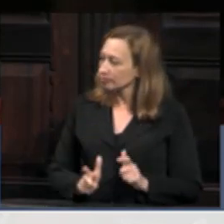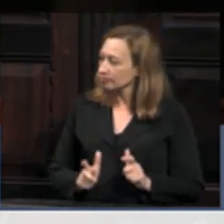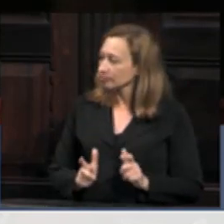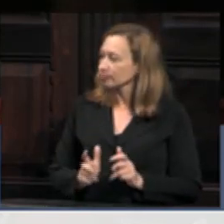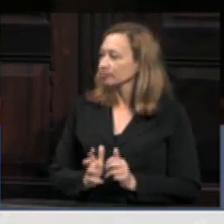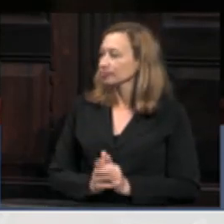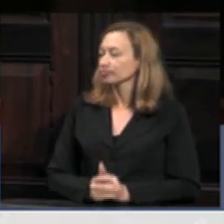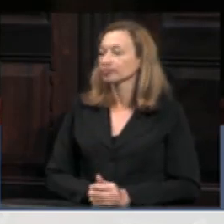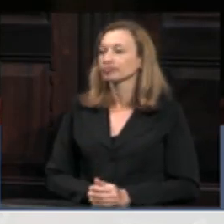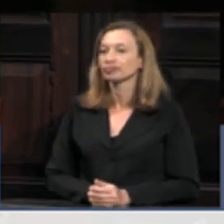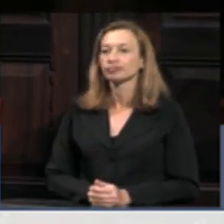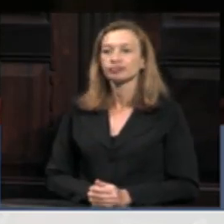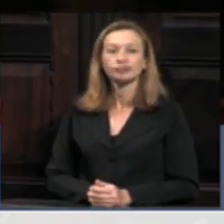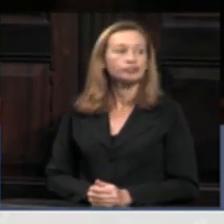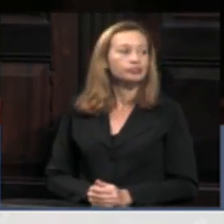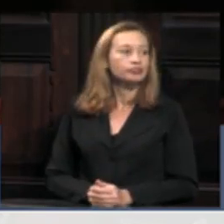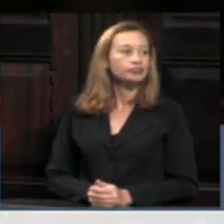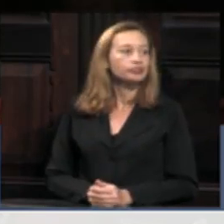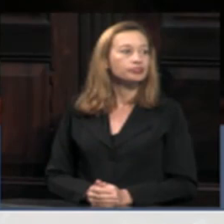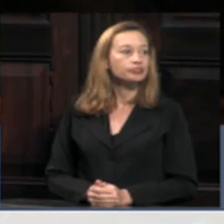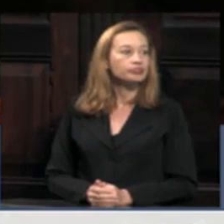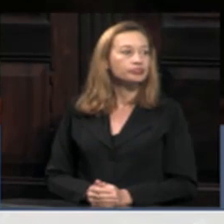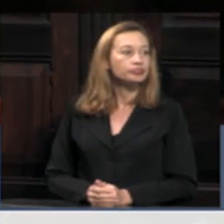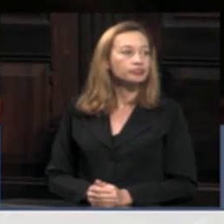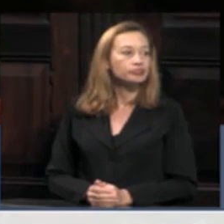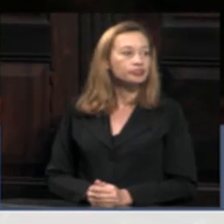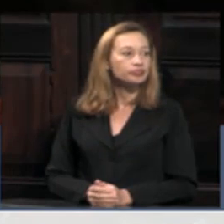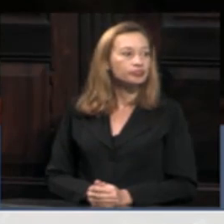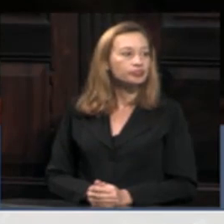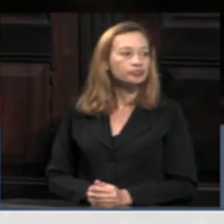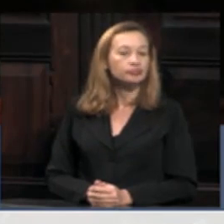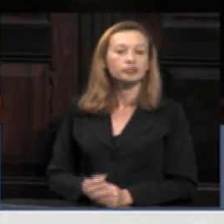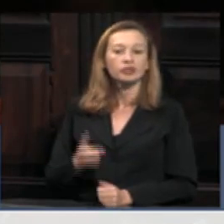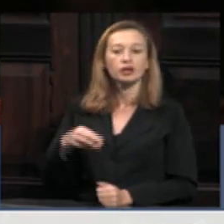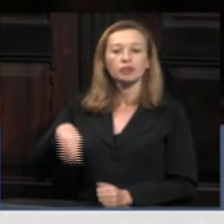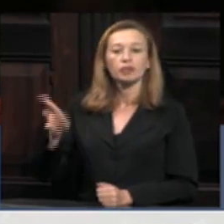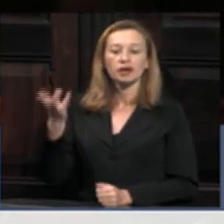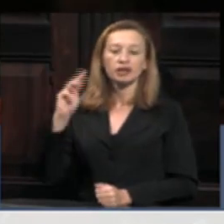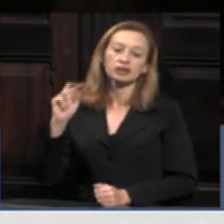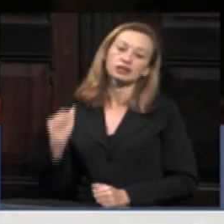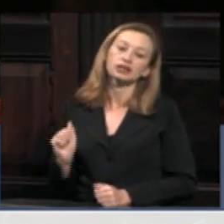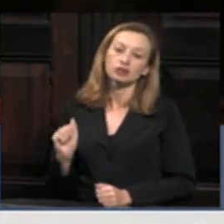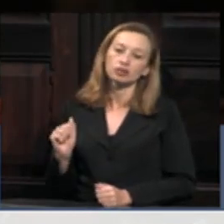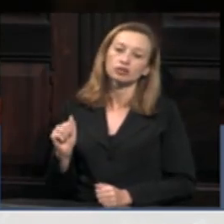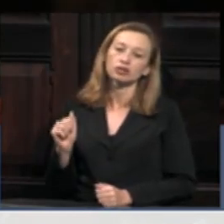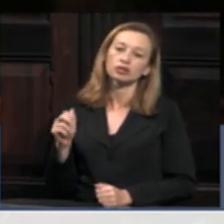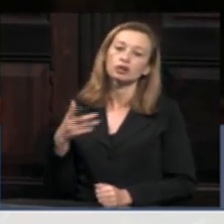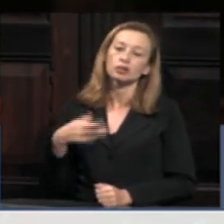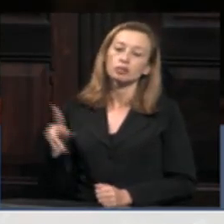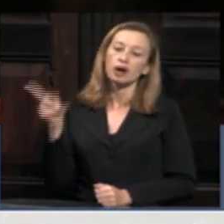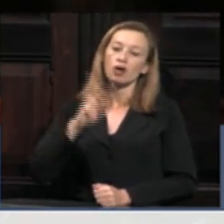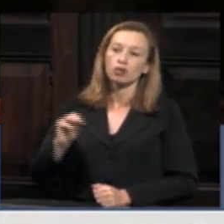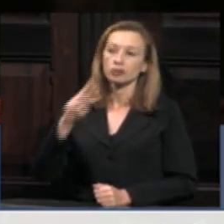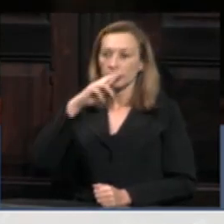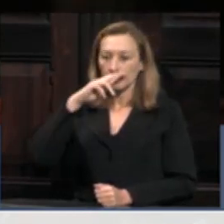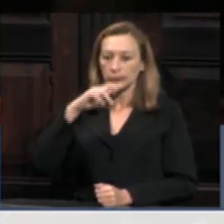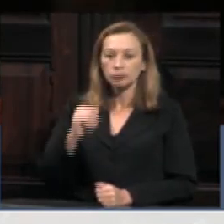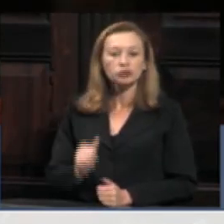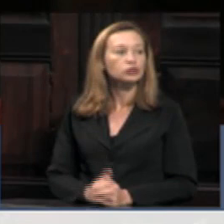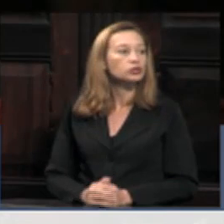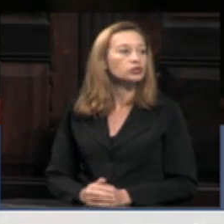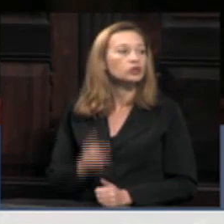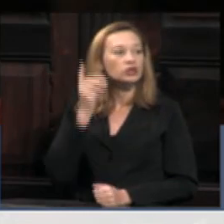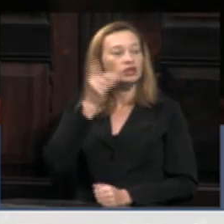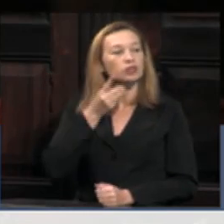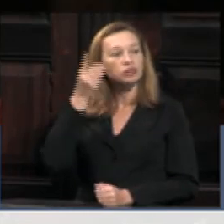plenário, deputada Marta Rocha, deputado Paulo Ramos e o